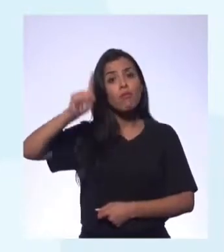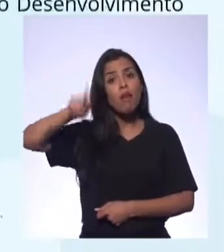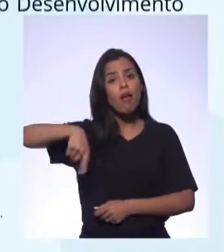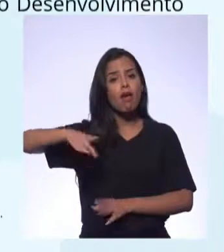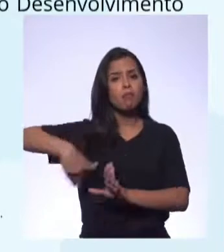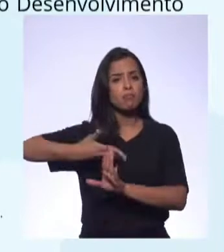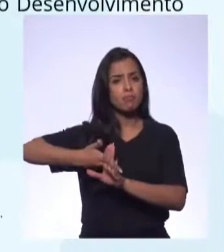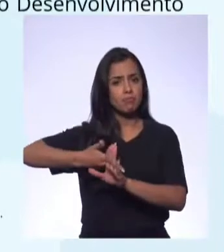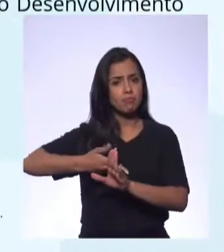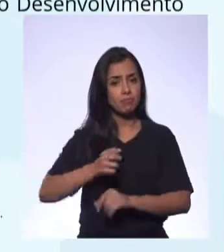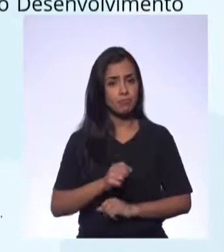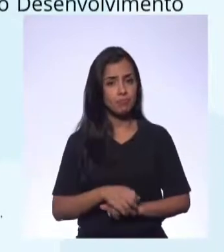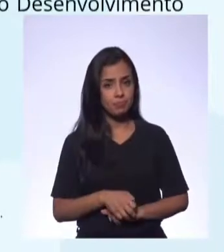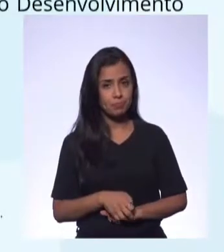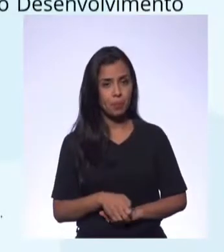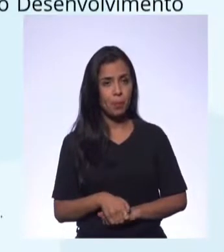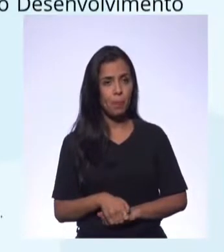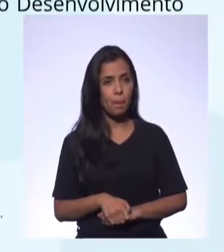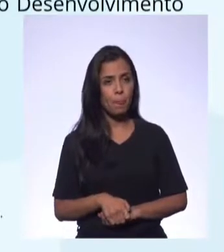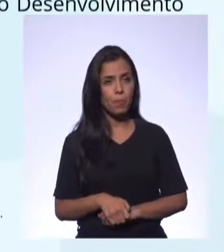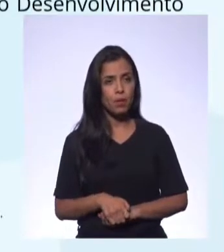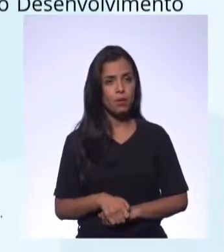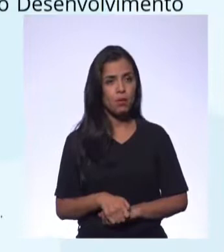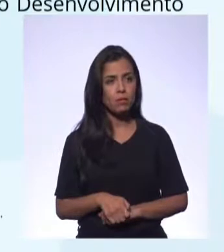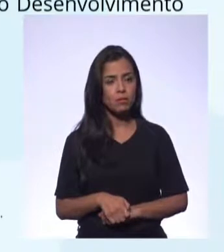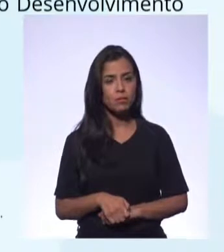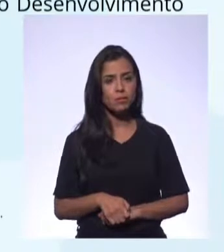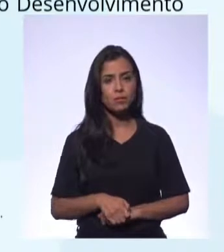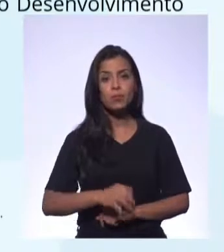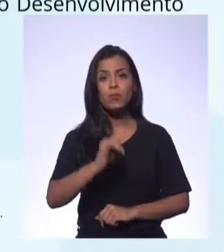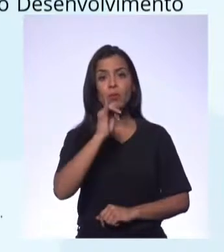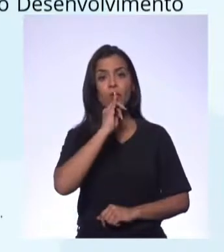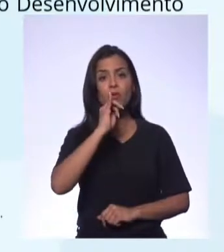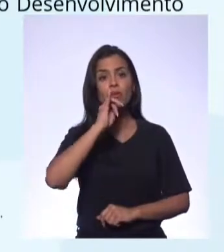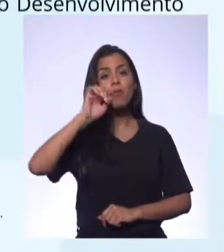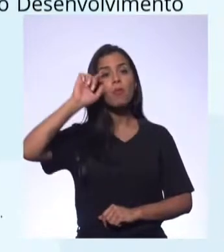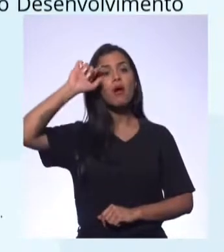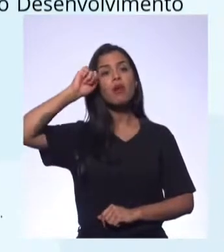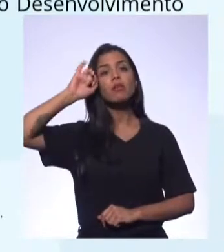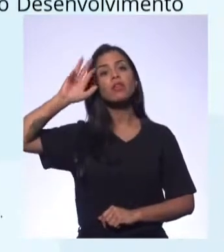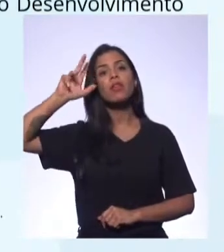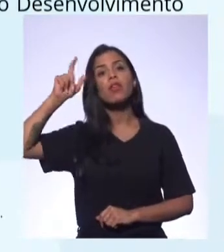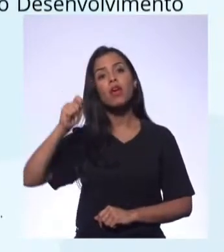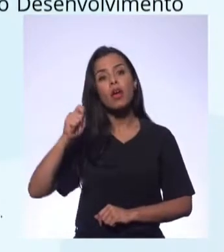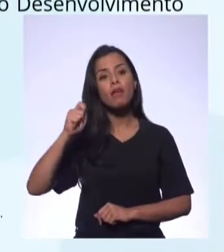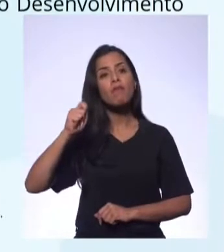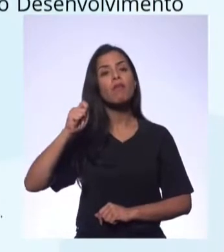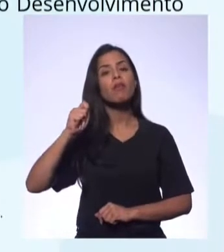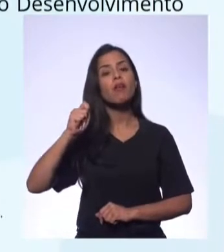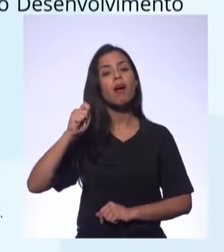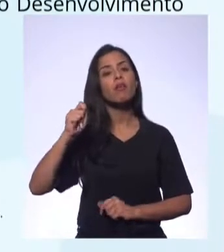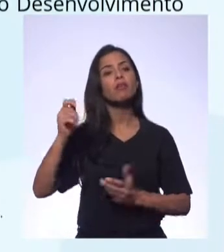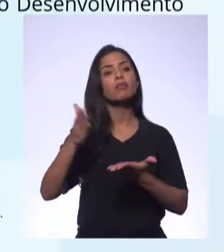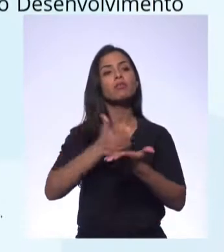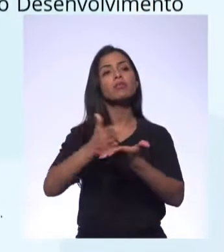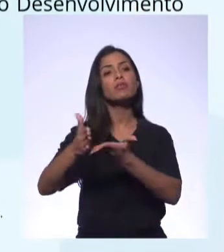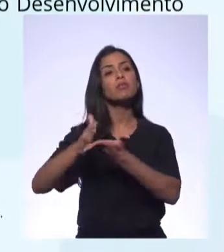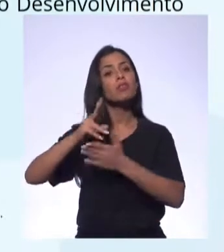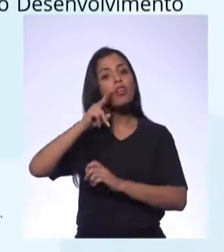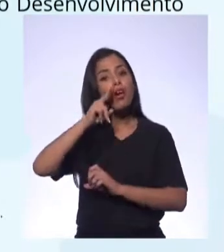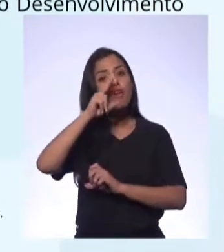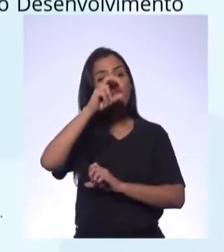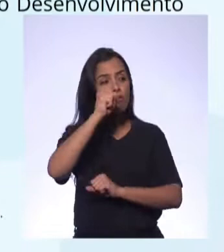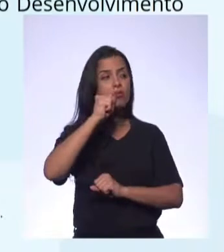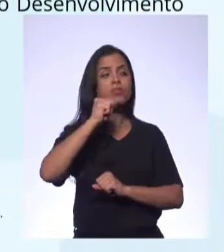não é, tá? Olha um exemplo aí da África se organizando e se fortalecendo